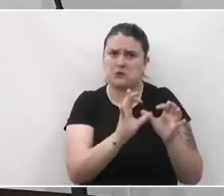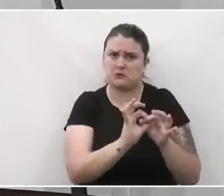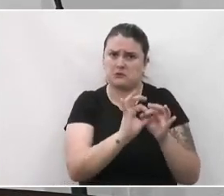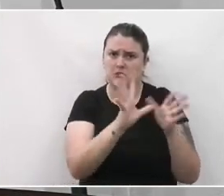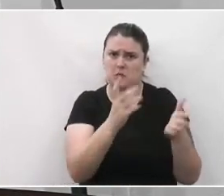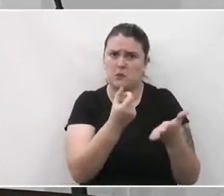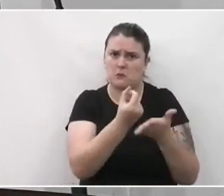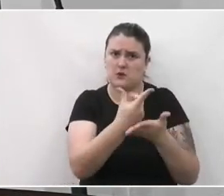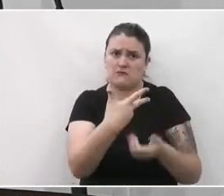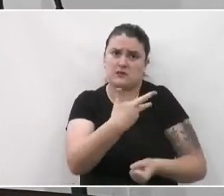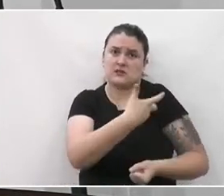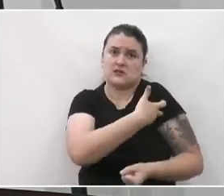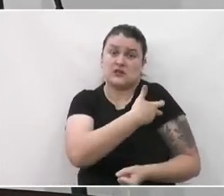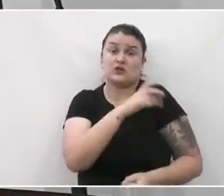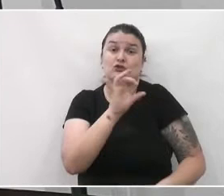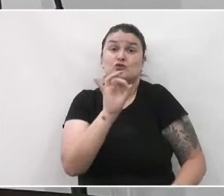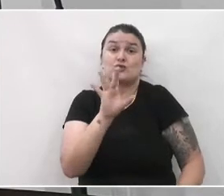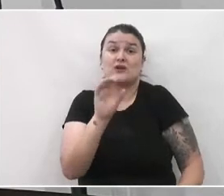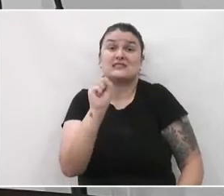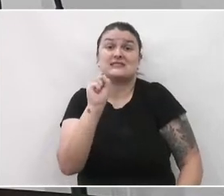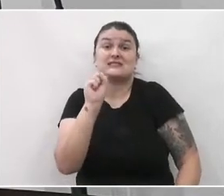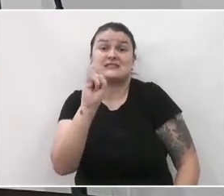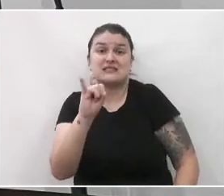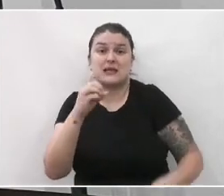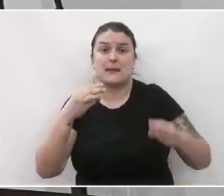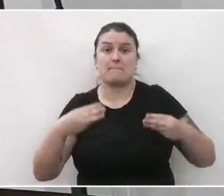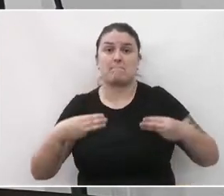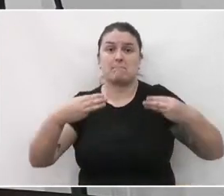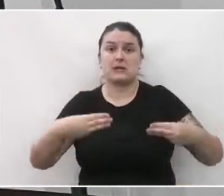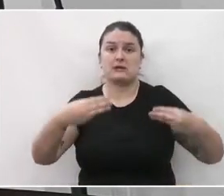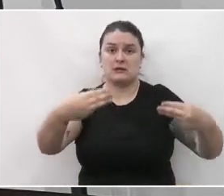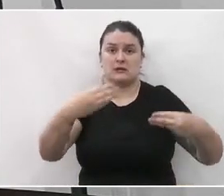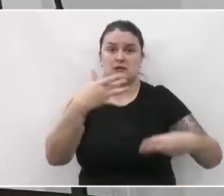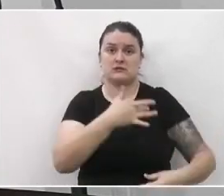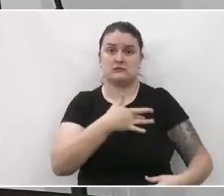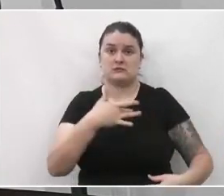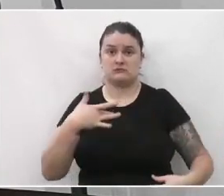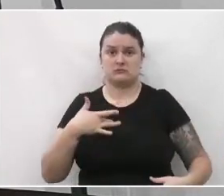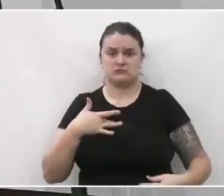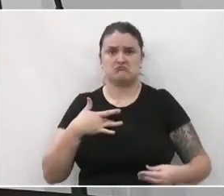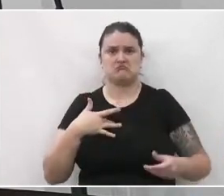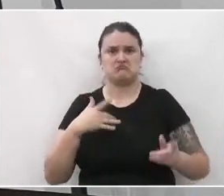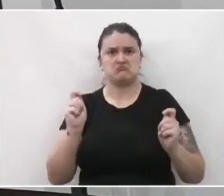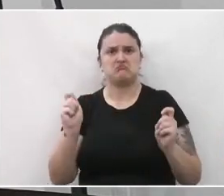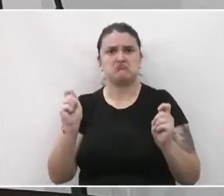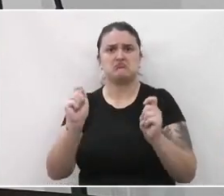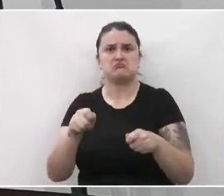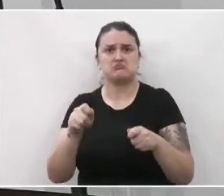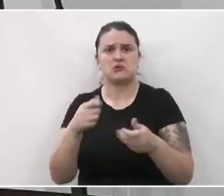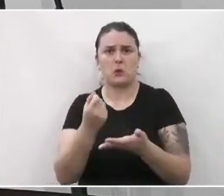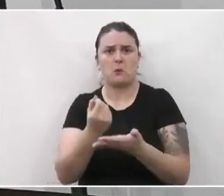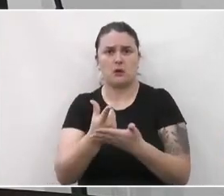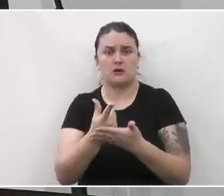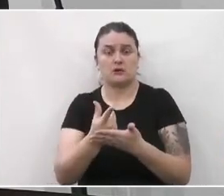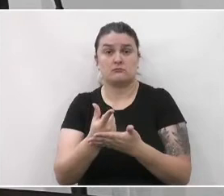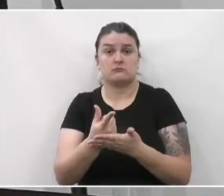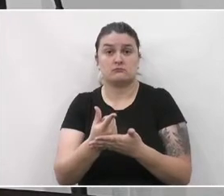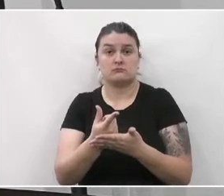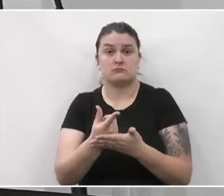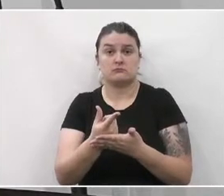disse só se o Ministério da Saúde permitir essa compra, ou seja,